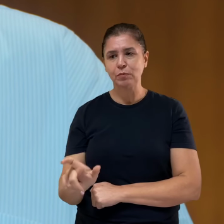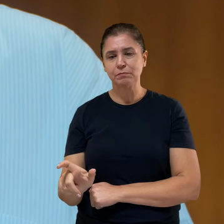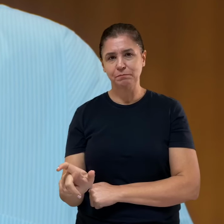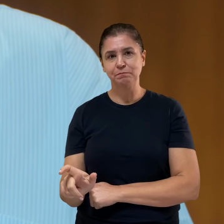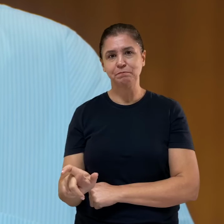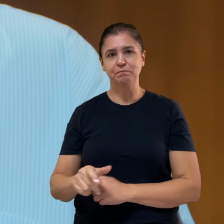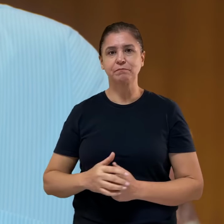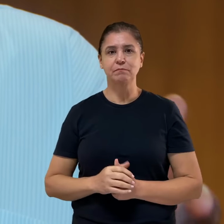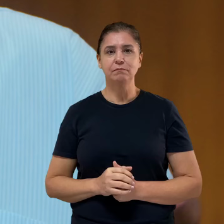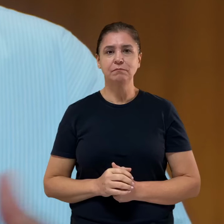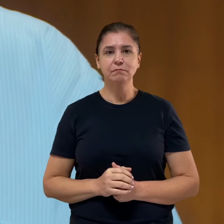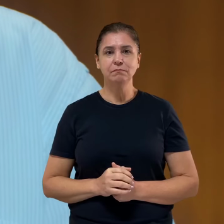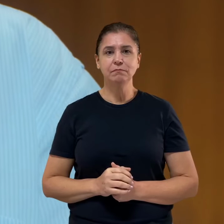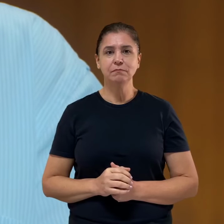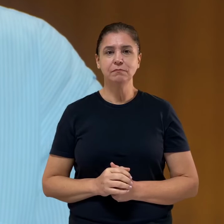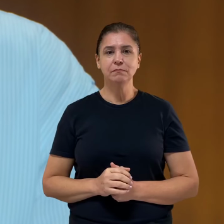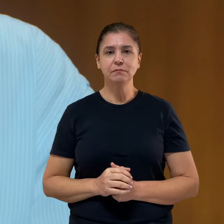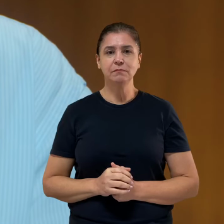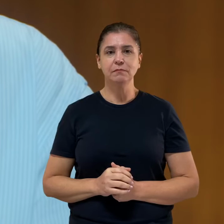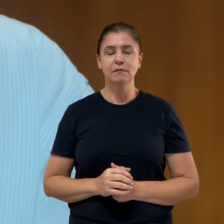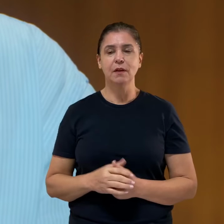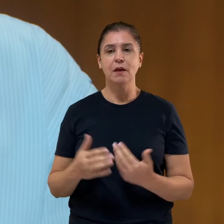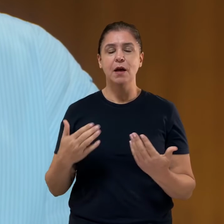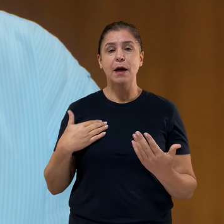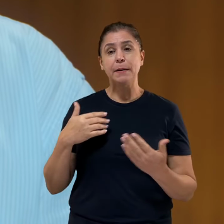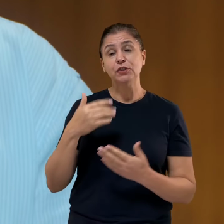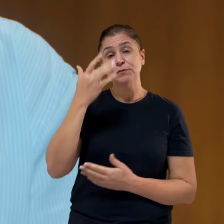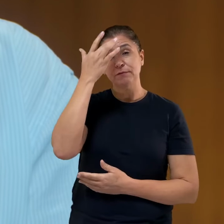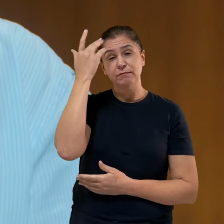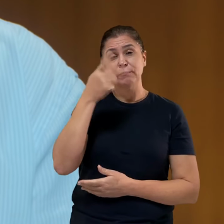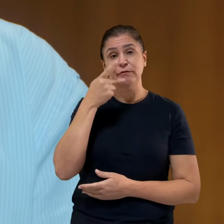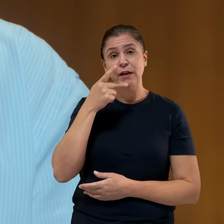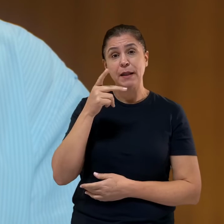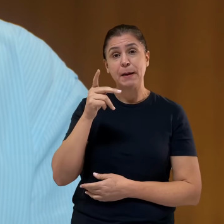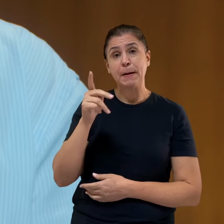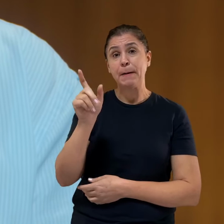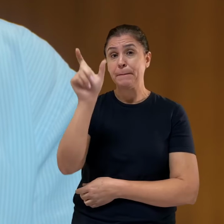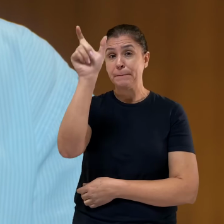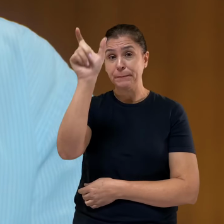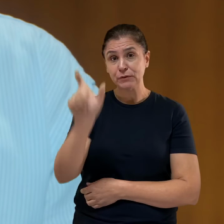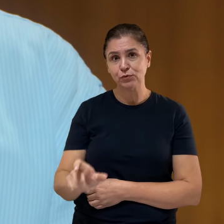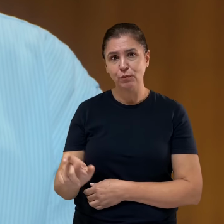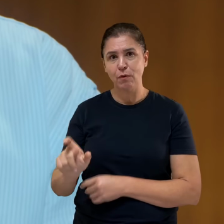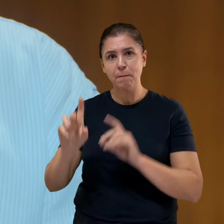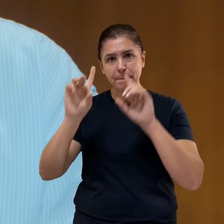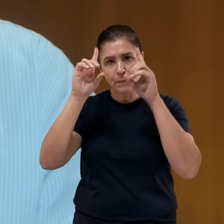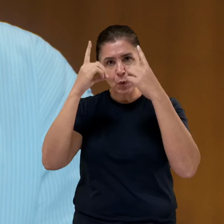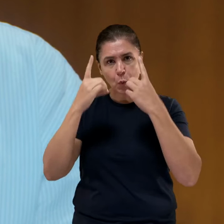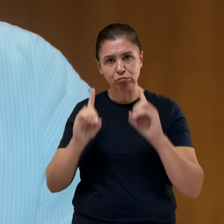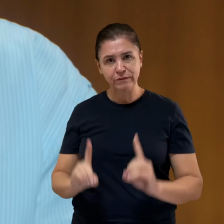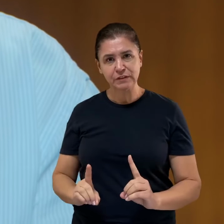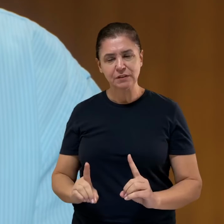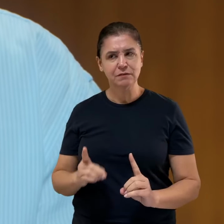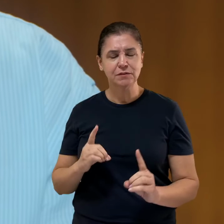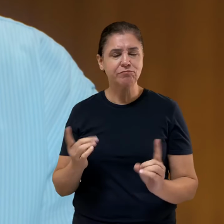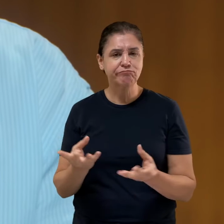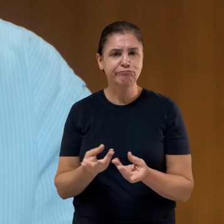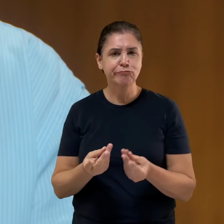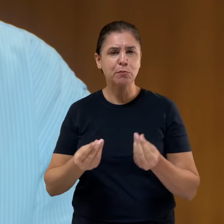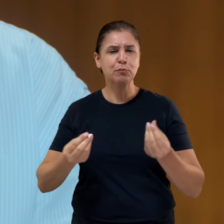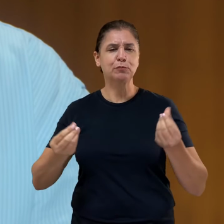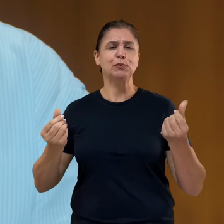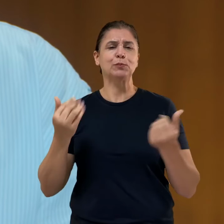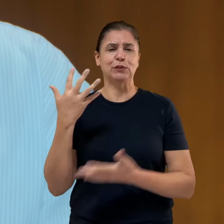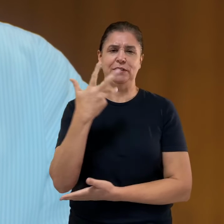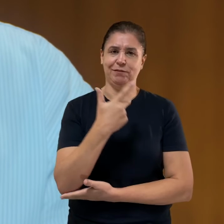com deficiência. Isso foi rico. Isso é muito bonito.